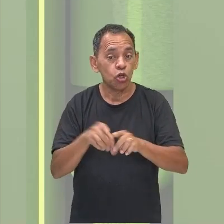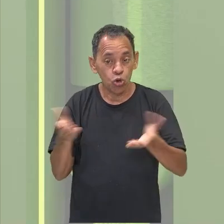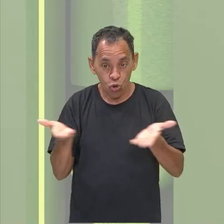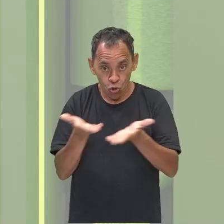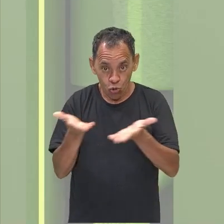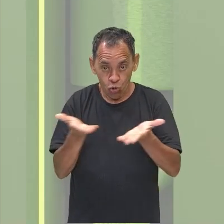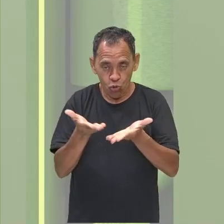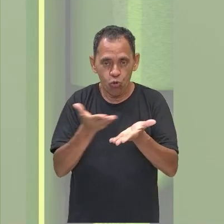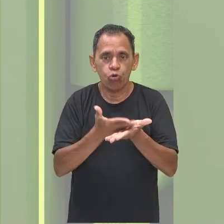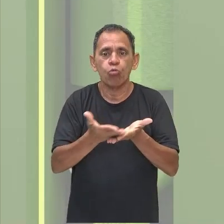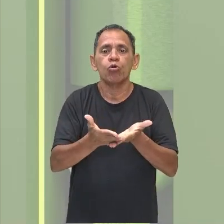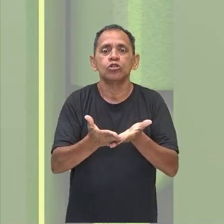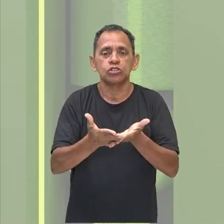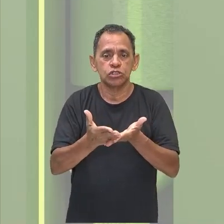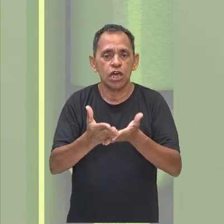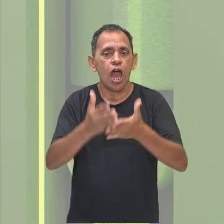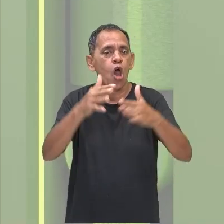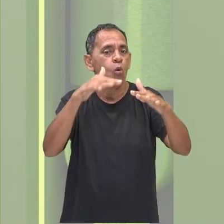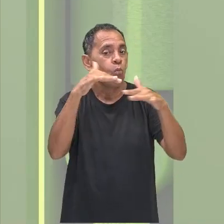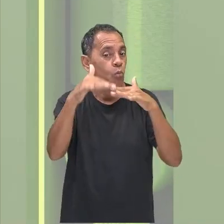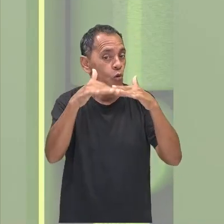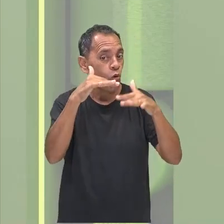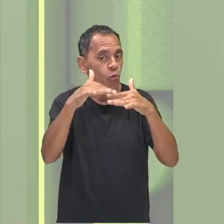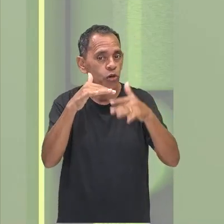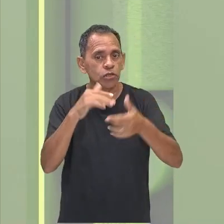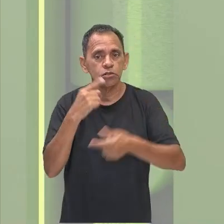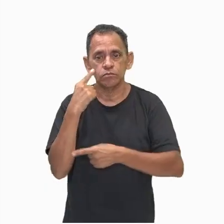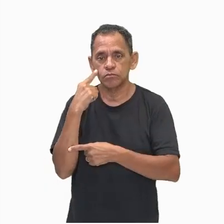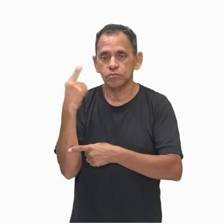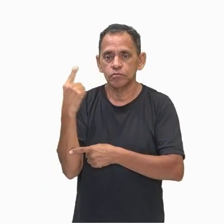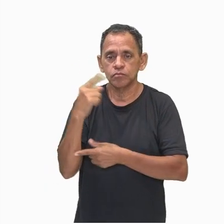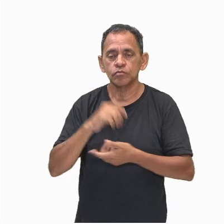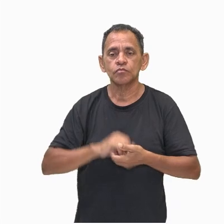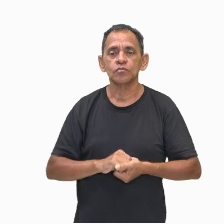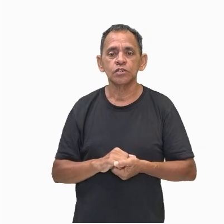isso que agora eu te mostro o que significa